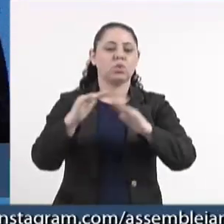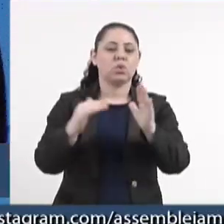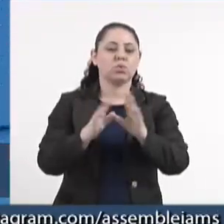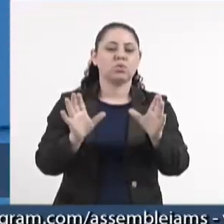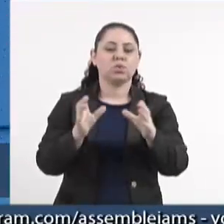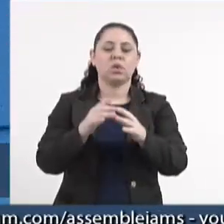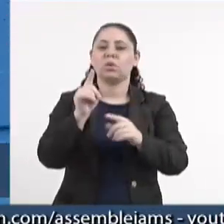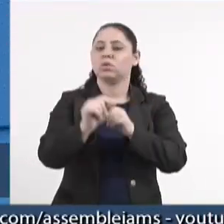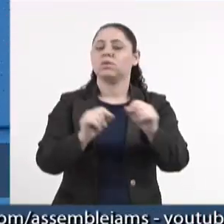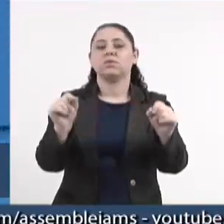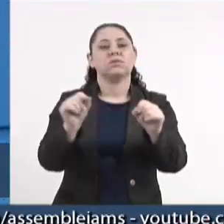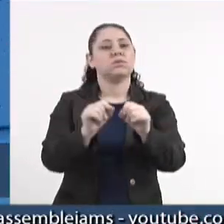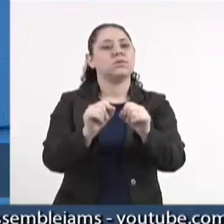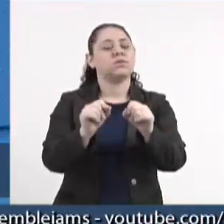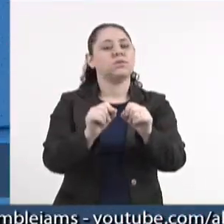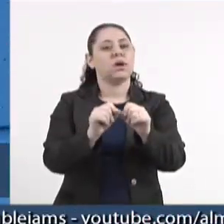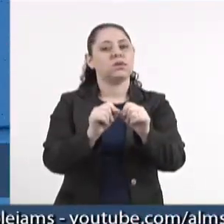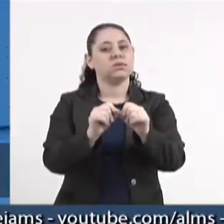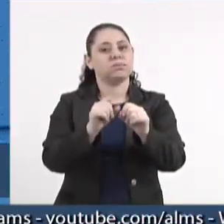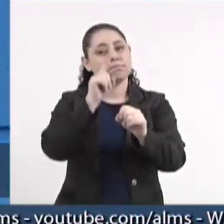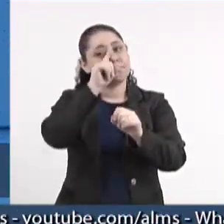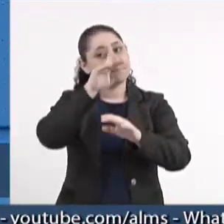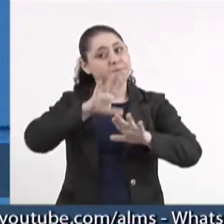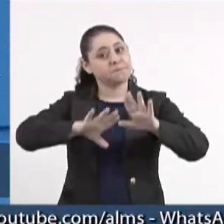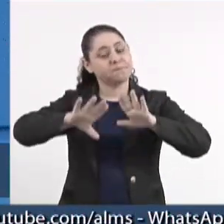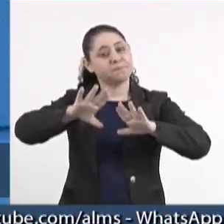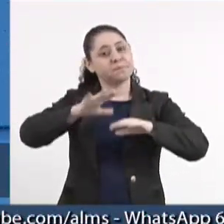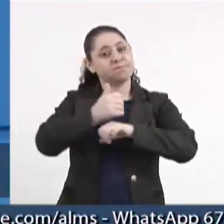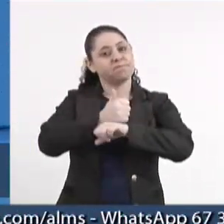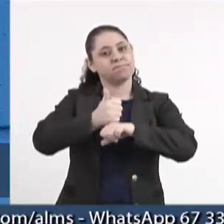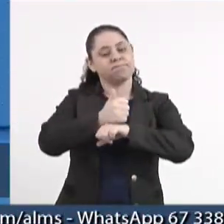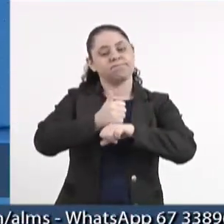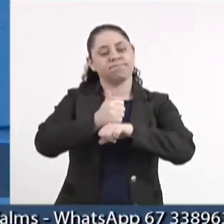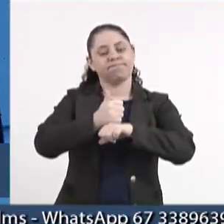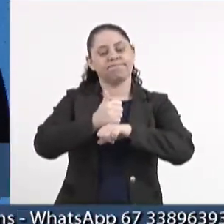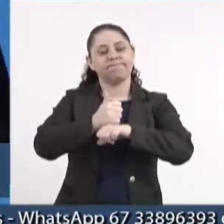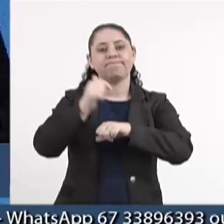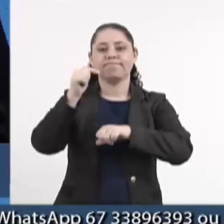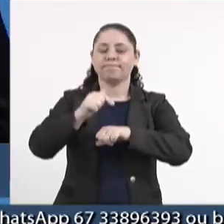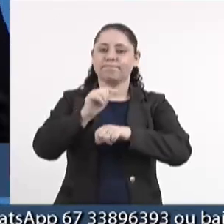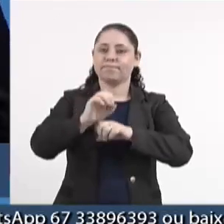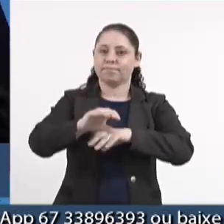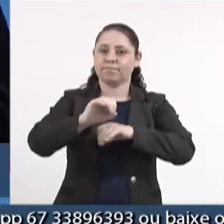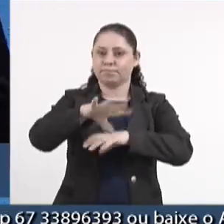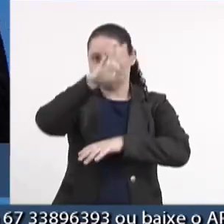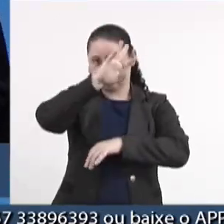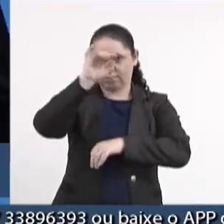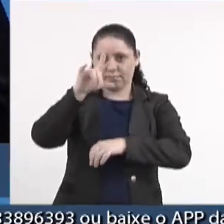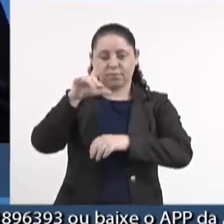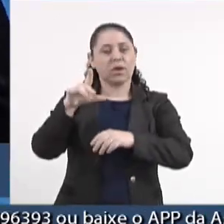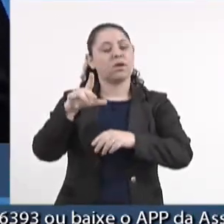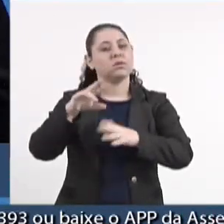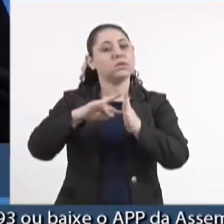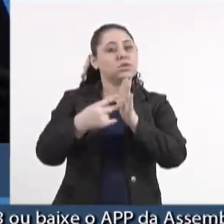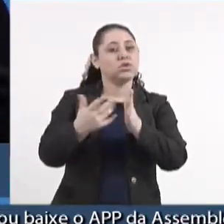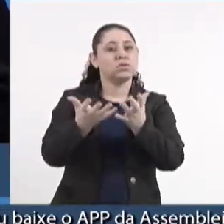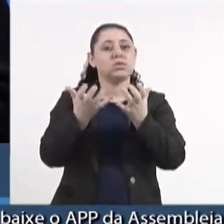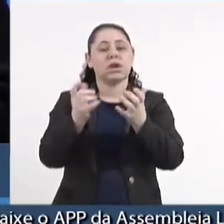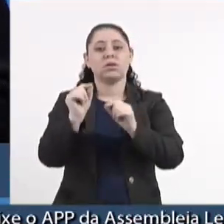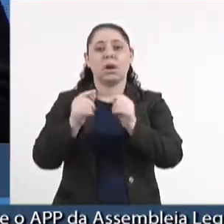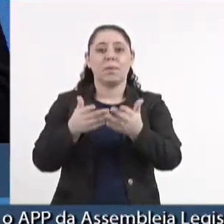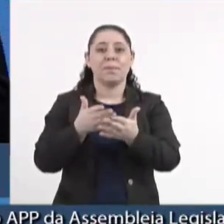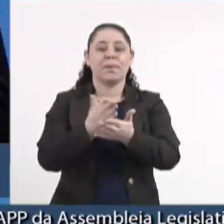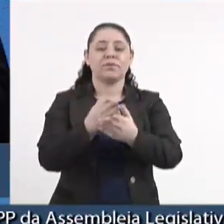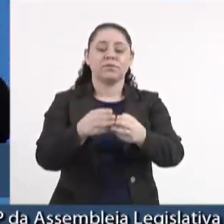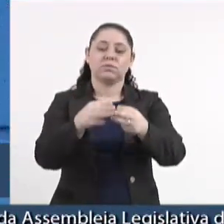professores, o que coloca em risco a qualidade da educação no estado do Mato Grosso do Sul. Então, nesse sentido, a gente quer aqui aprovar